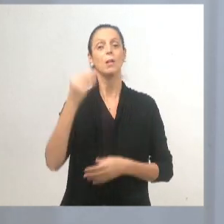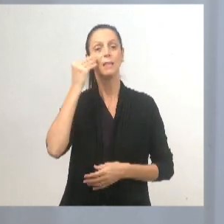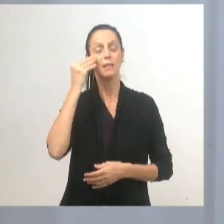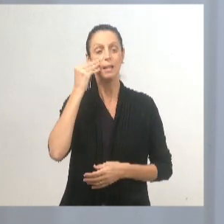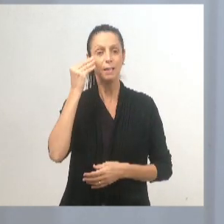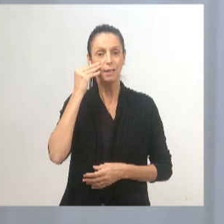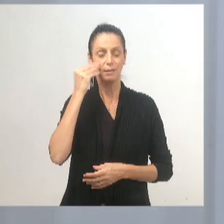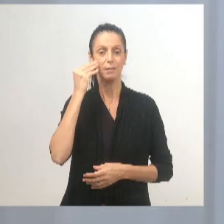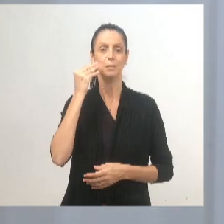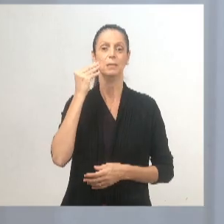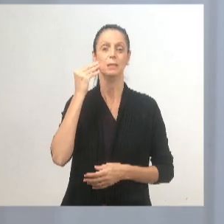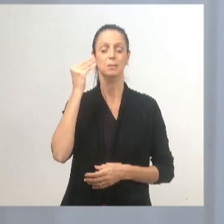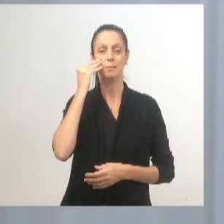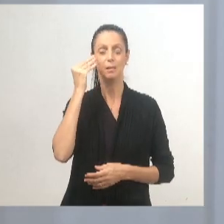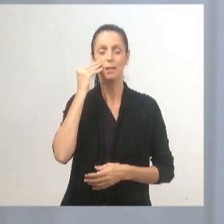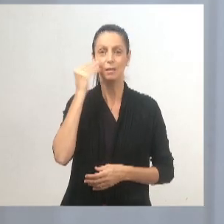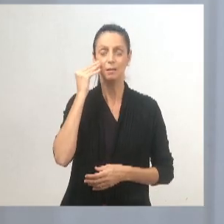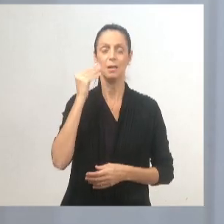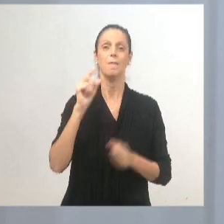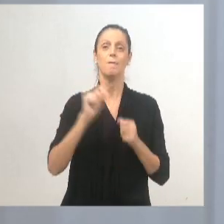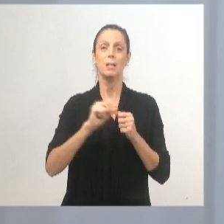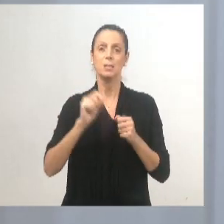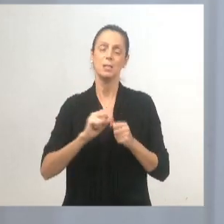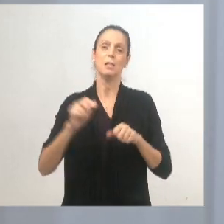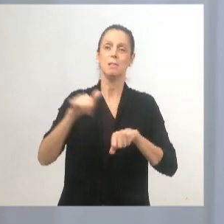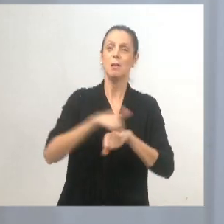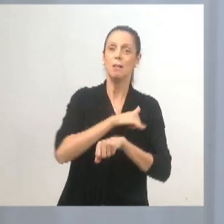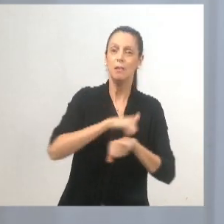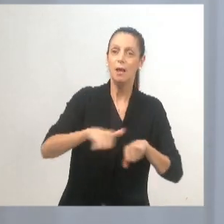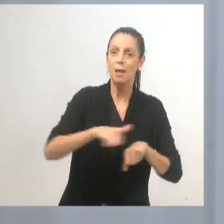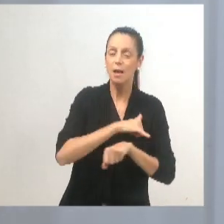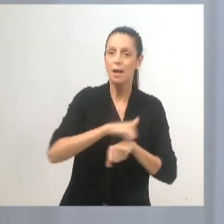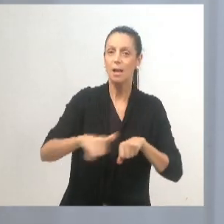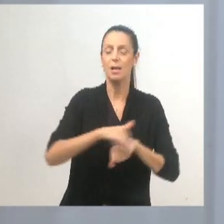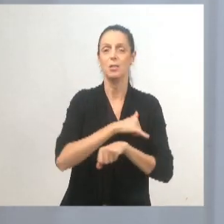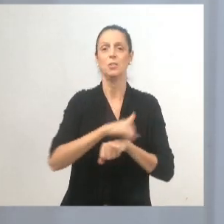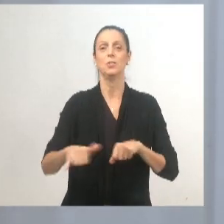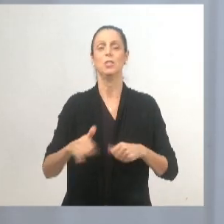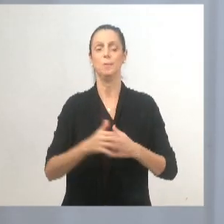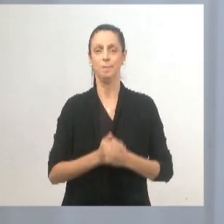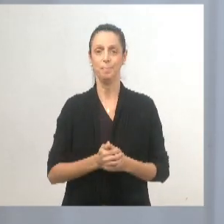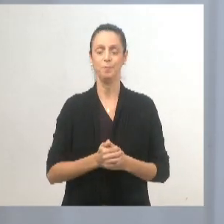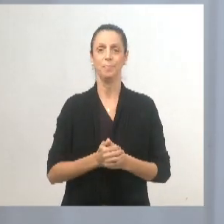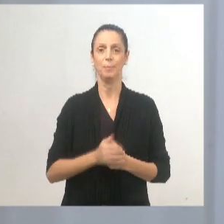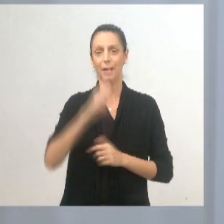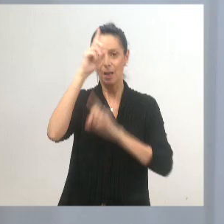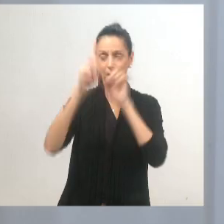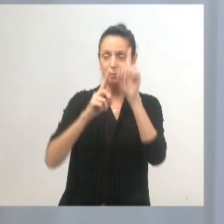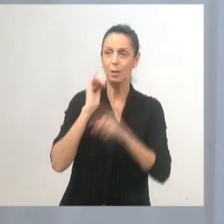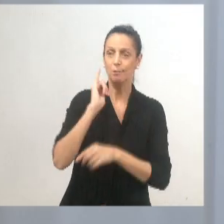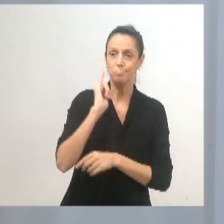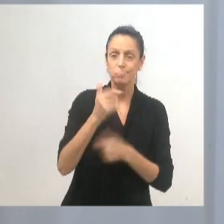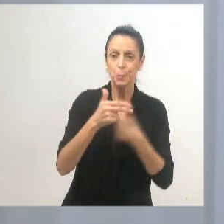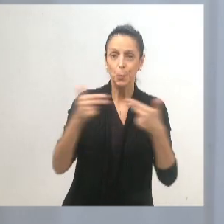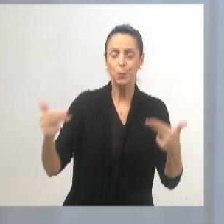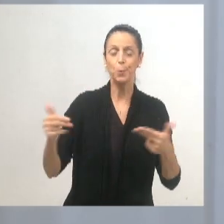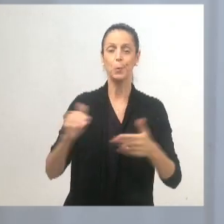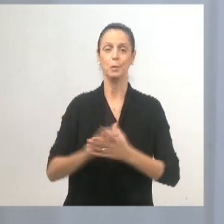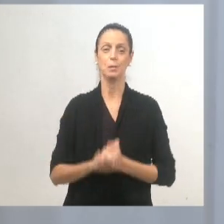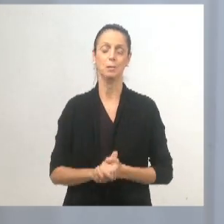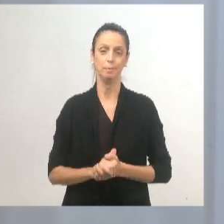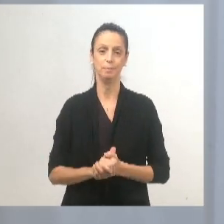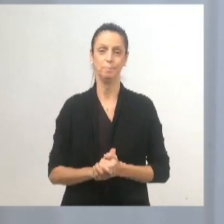isso no grito, tentam compensar isso na implementação de narrativa. através de